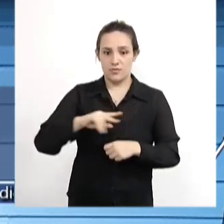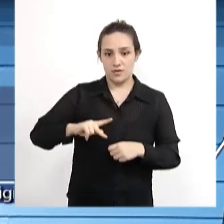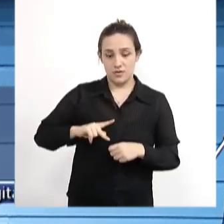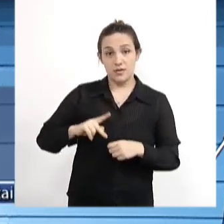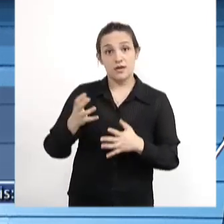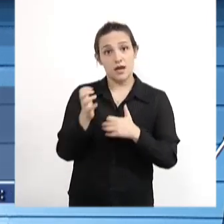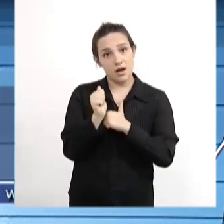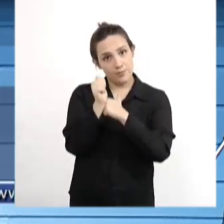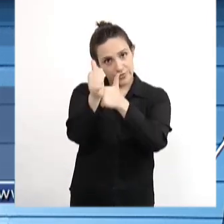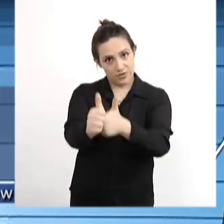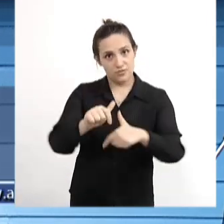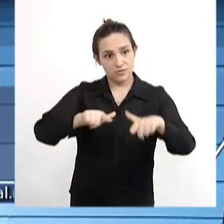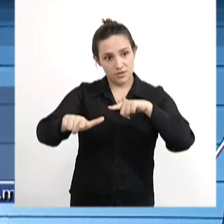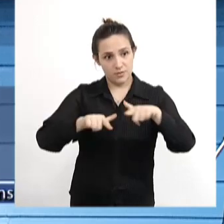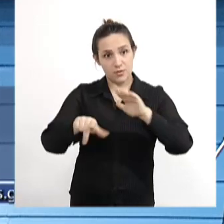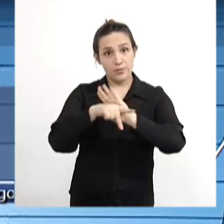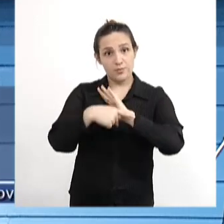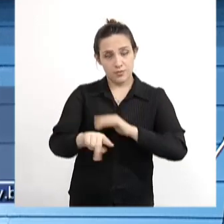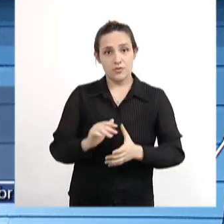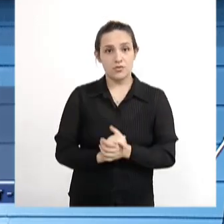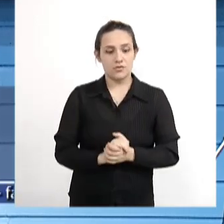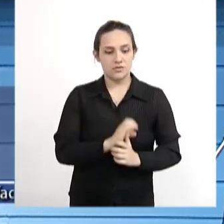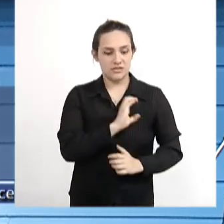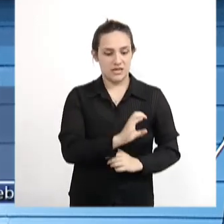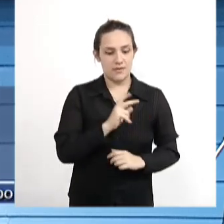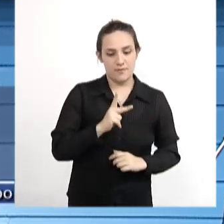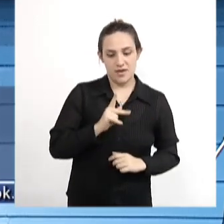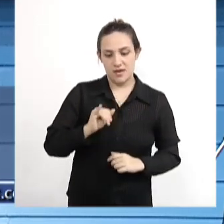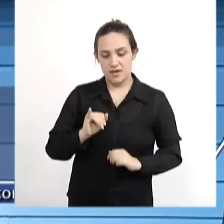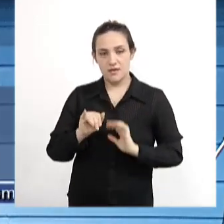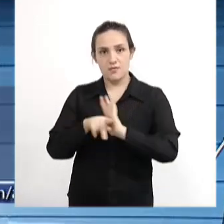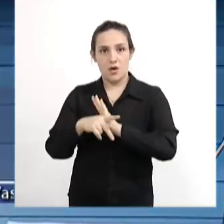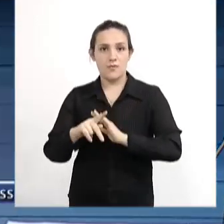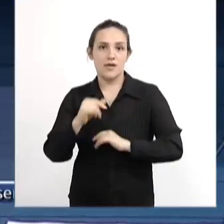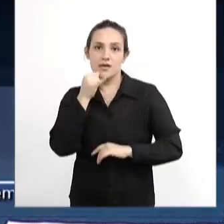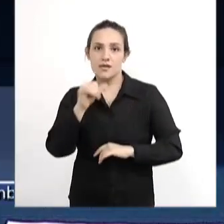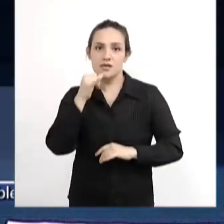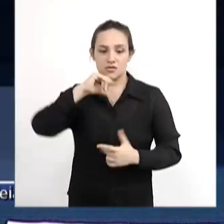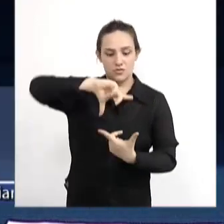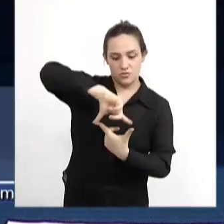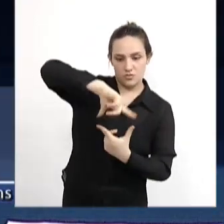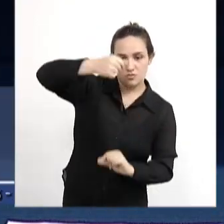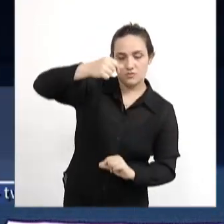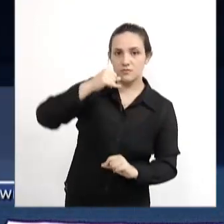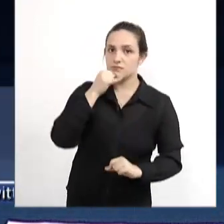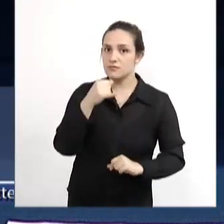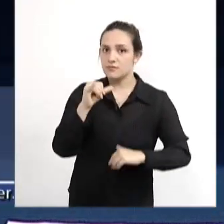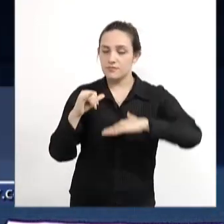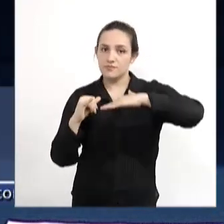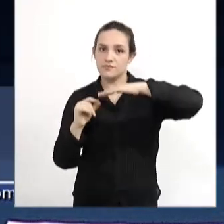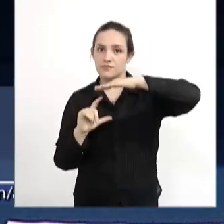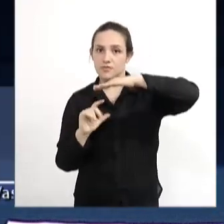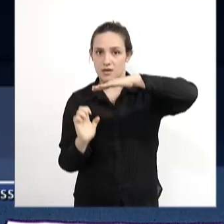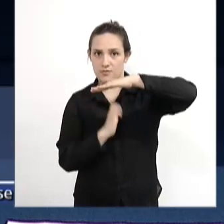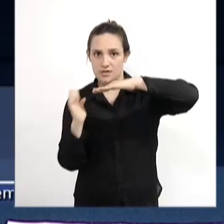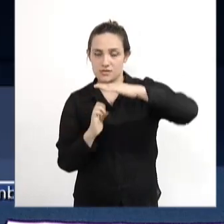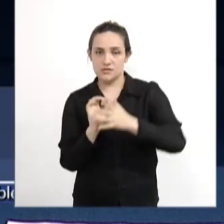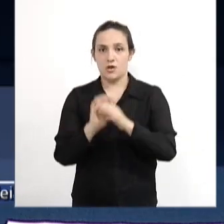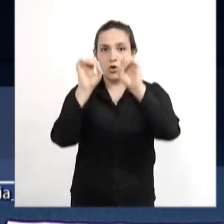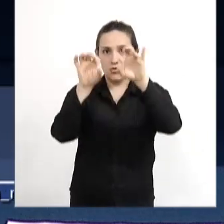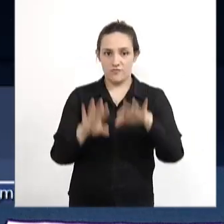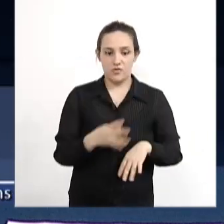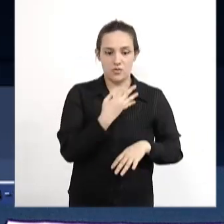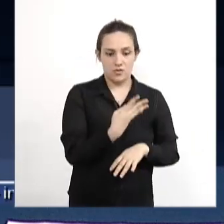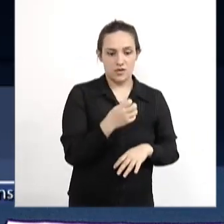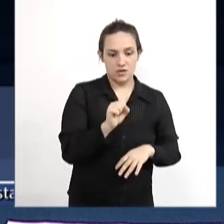os trabalhos realizados pela Comissão Parlamentar de Inquérito da Energisa. Ofício 481